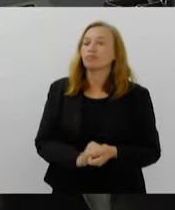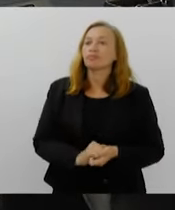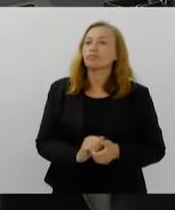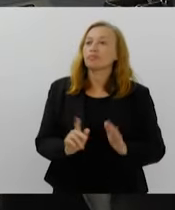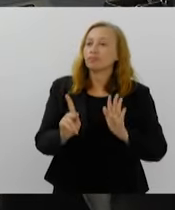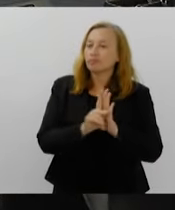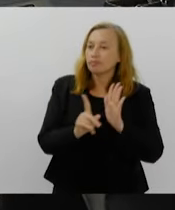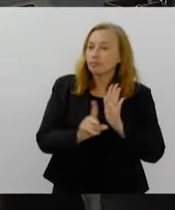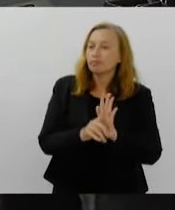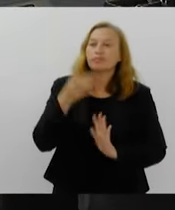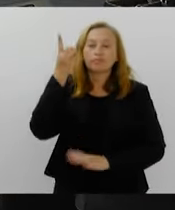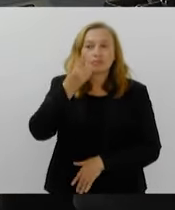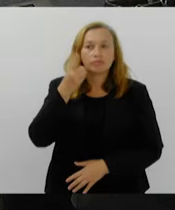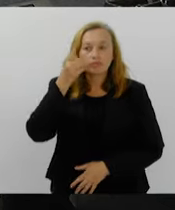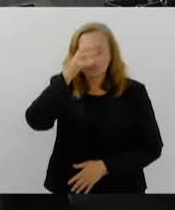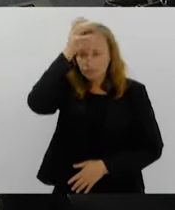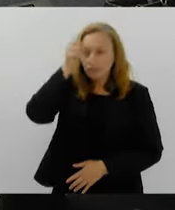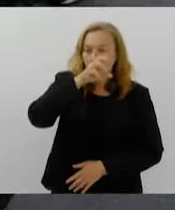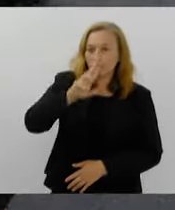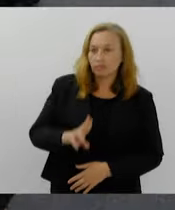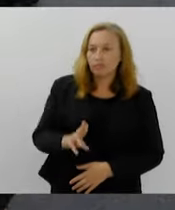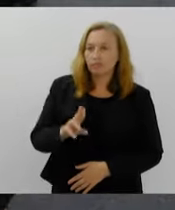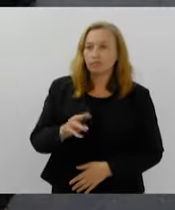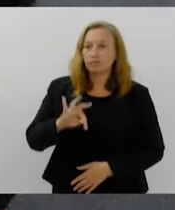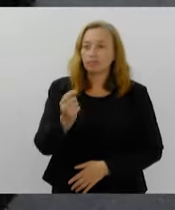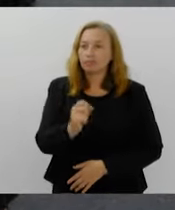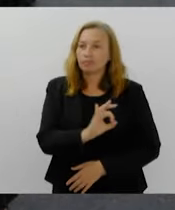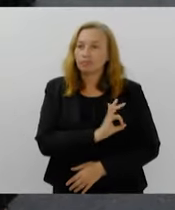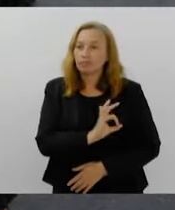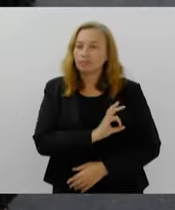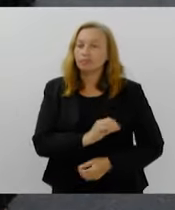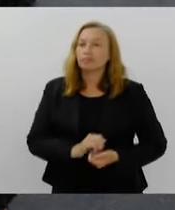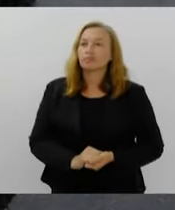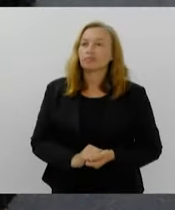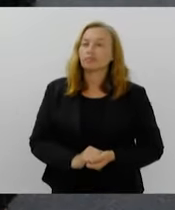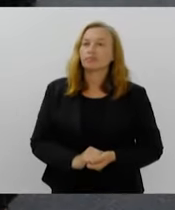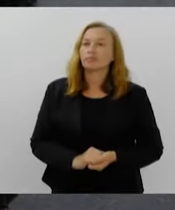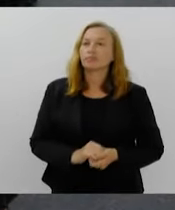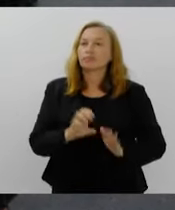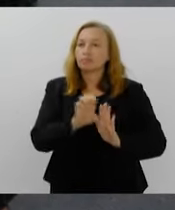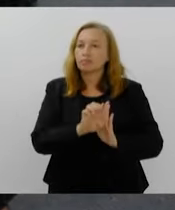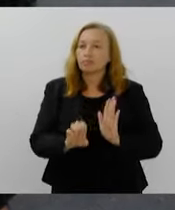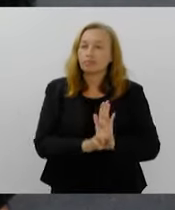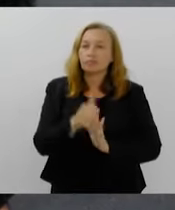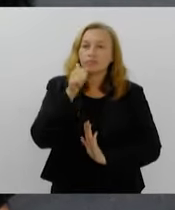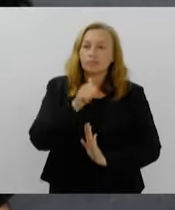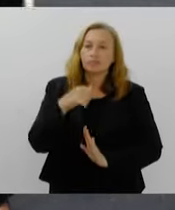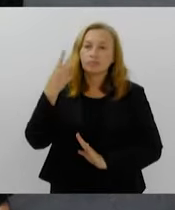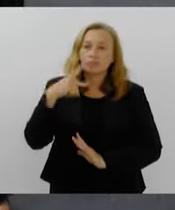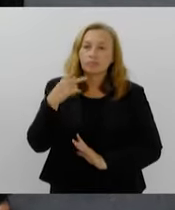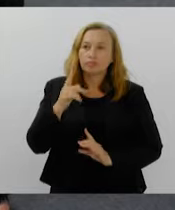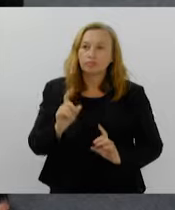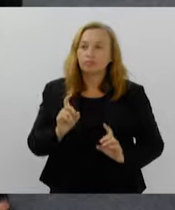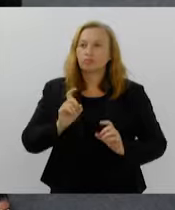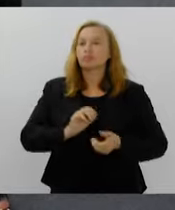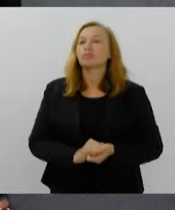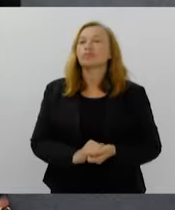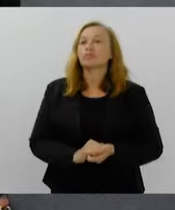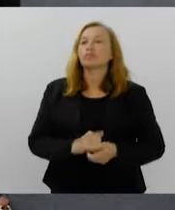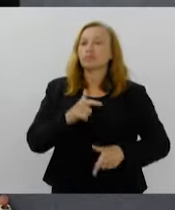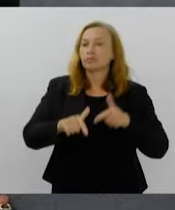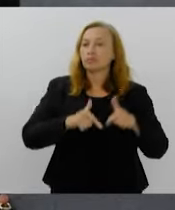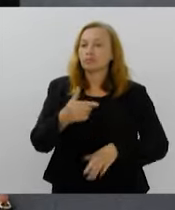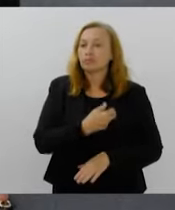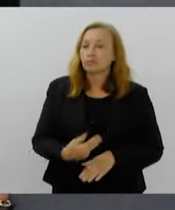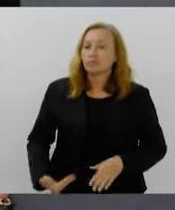projeto da deputada ti Ju Marta Rocha que institui Estatuto da mulher parlamentar e ocupante no cargo de emprego público